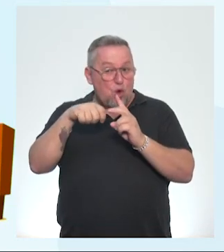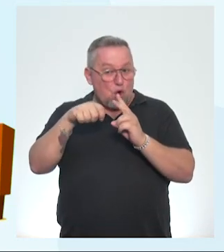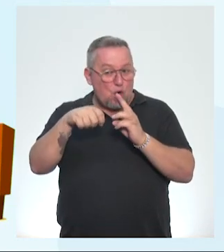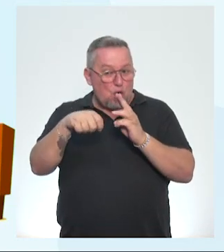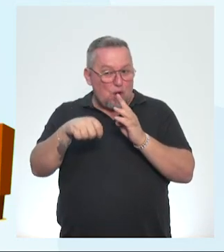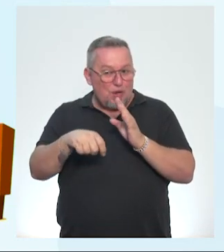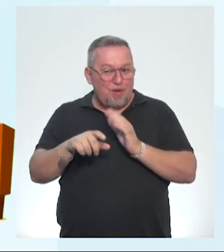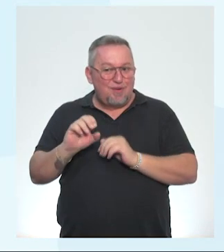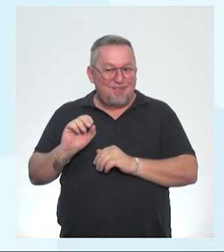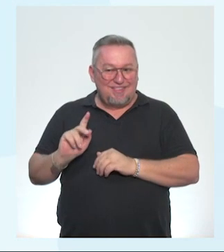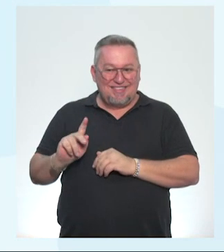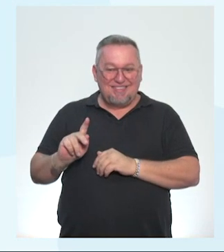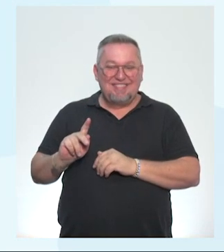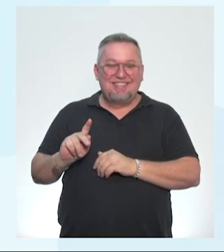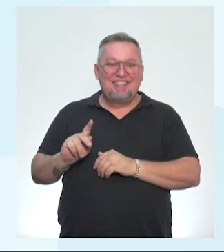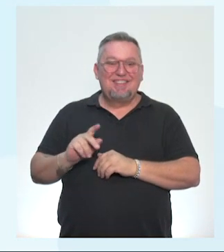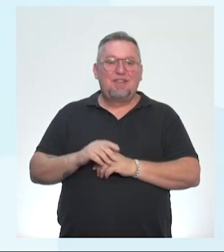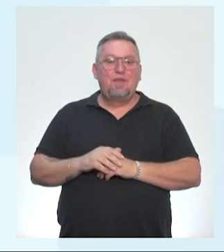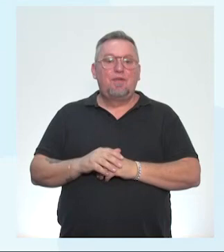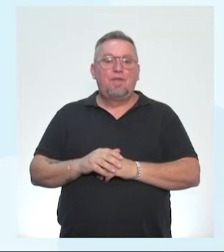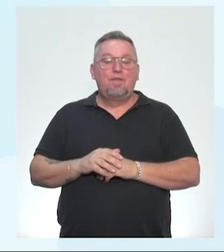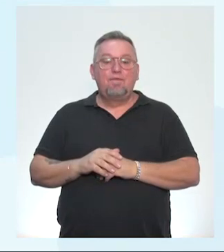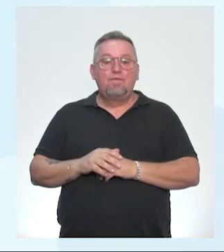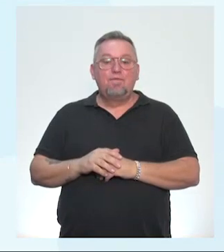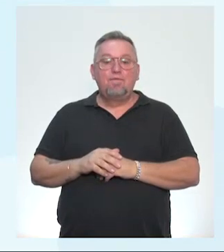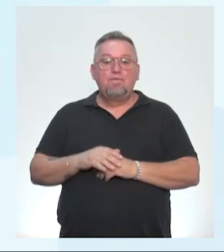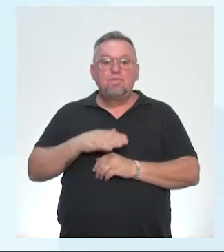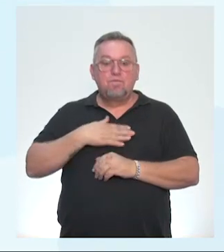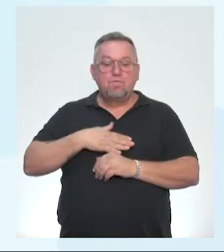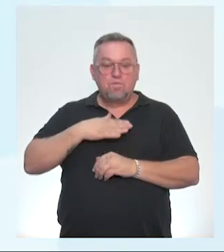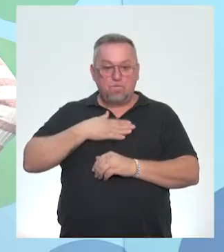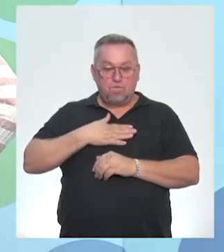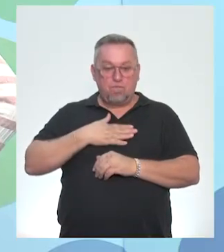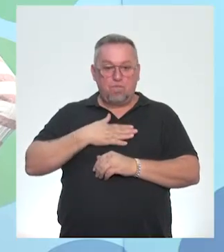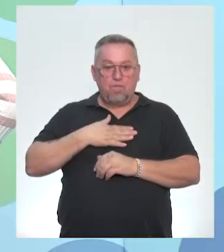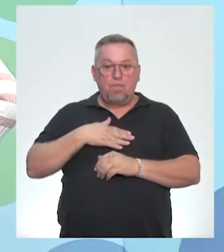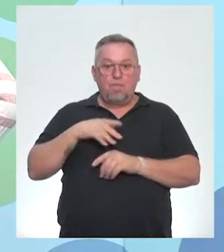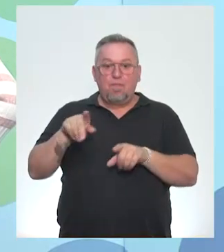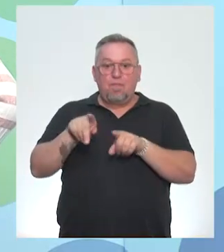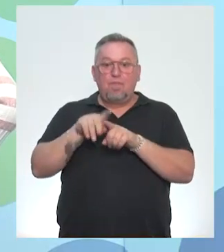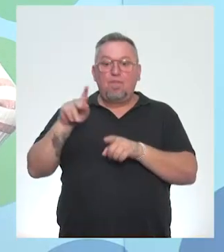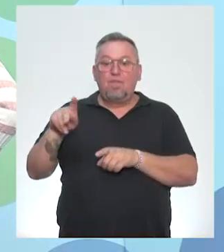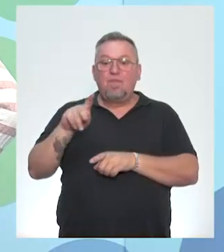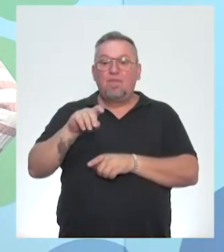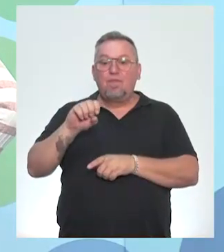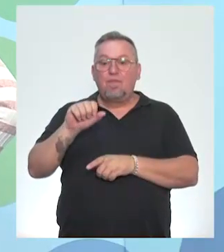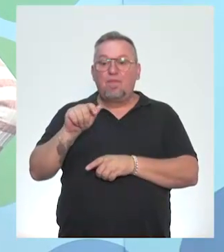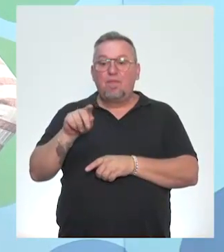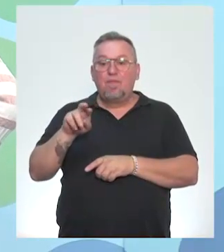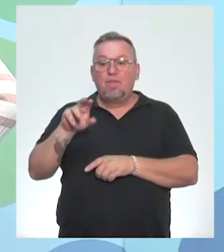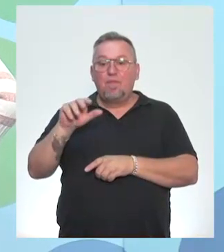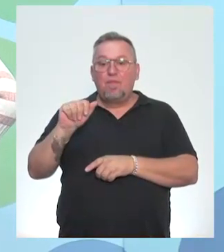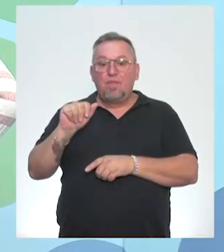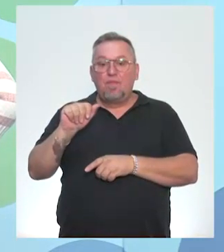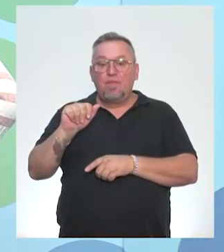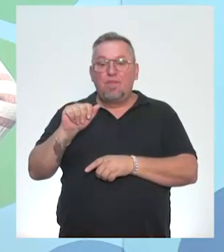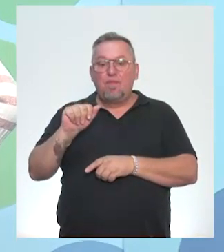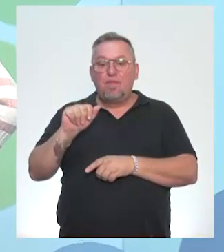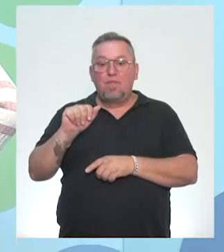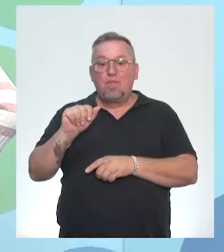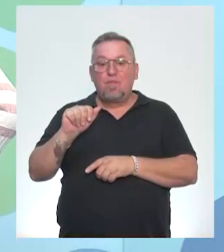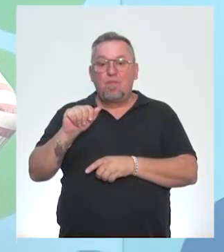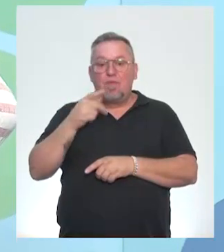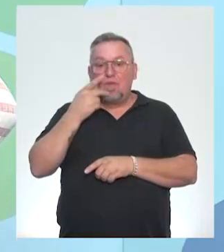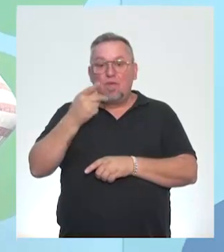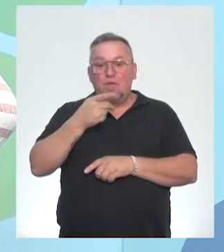bem? Tranquilo? Tranquilo. Mas veja, oi, diga. Não, tranquilo, eu disse. Aqui também a professora Sandra só fez um parênteses aqui que você comentou. Ela